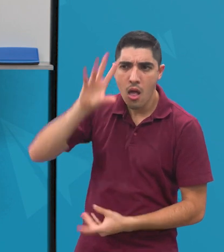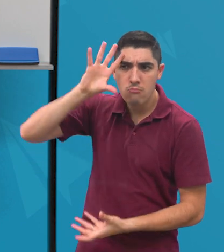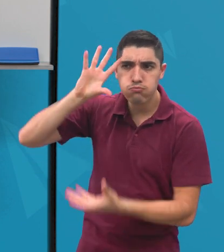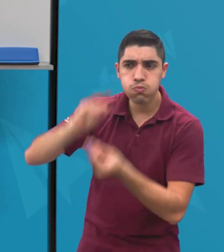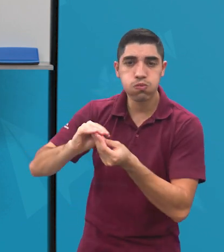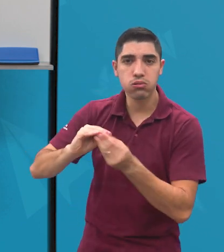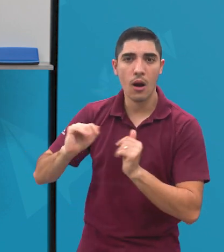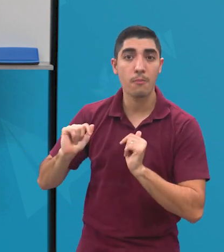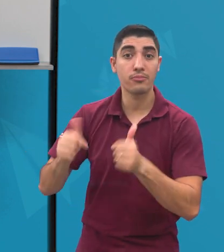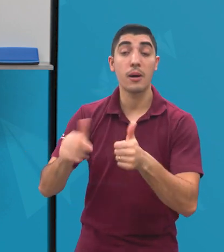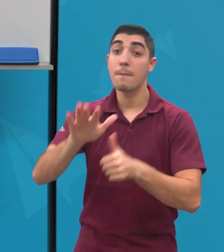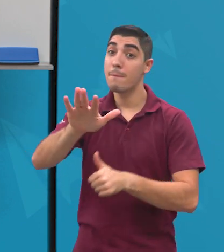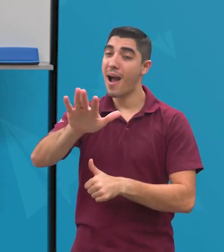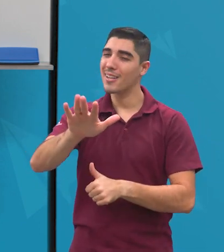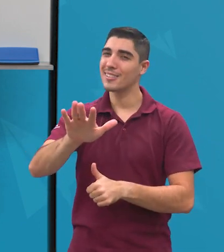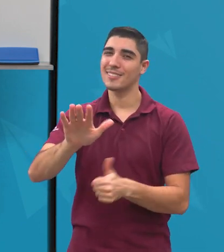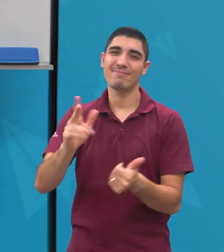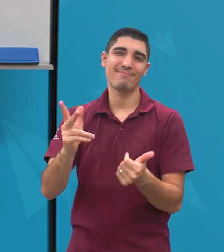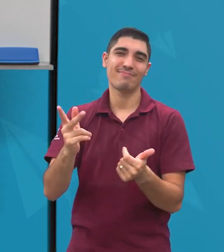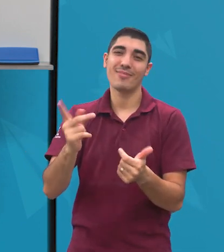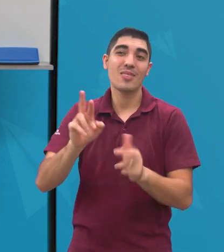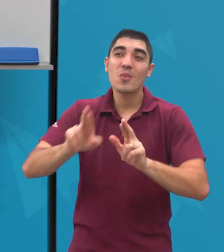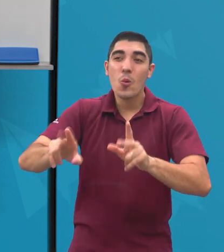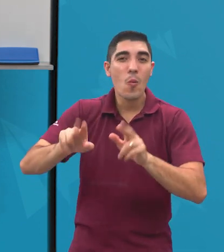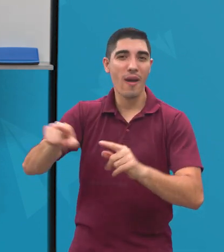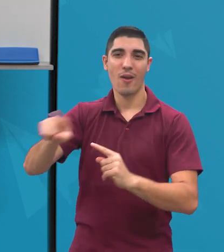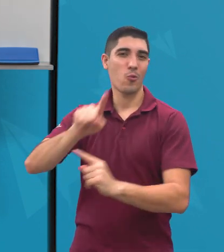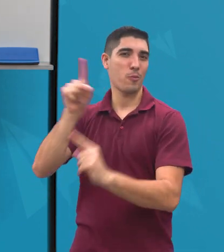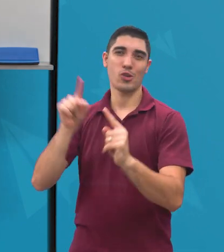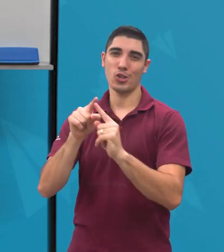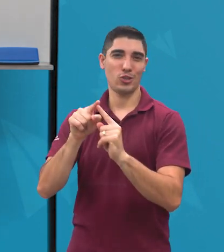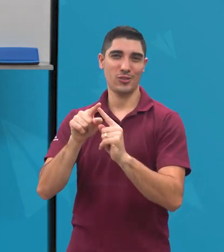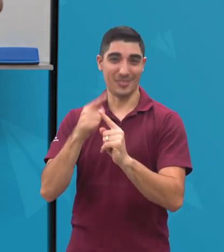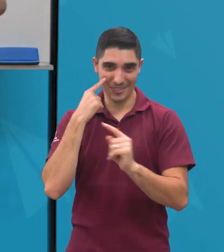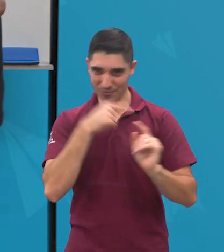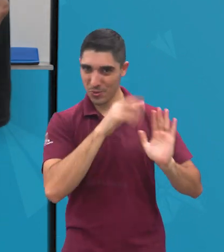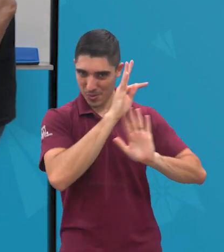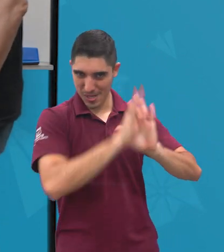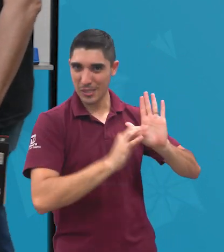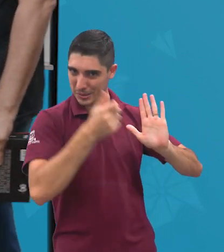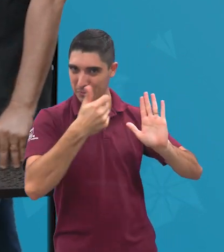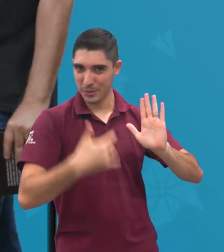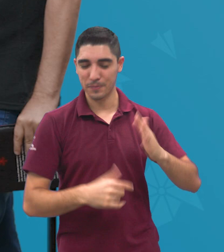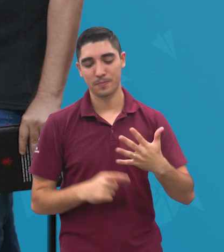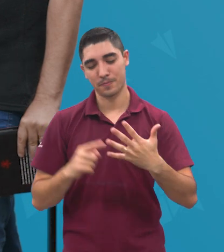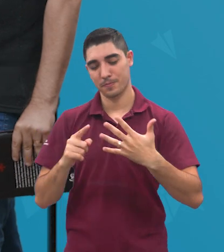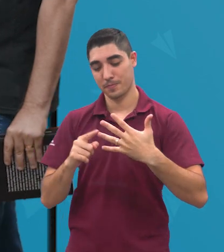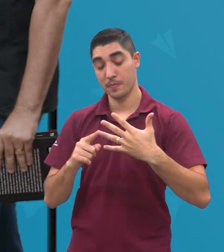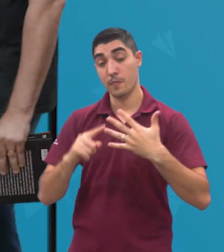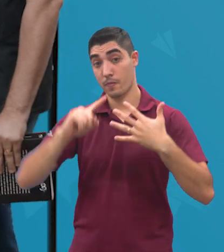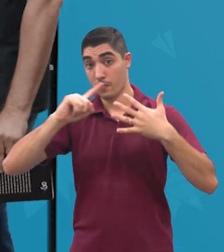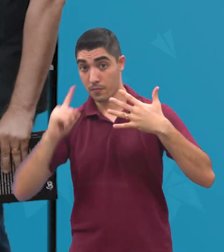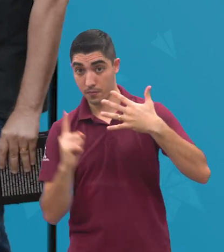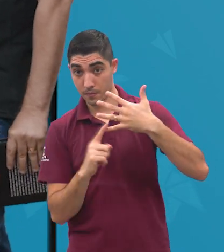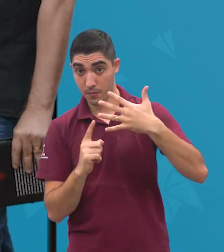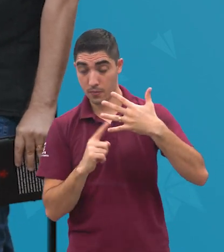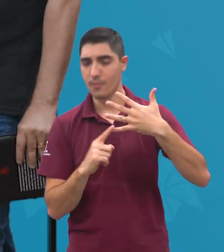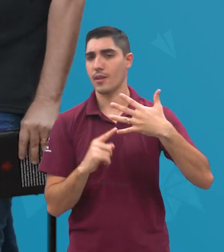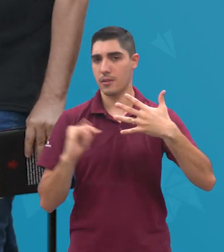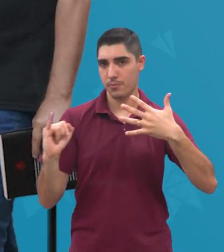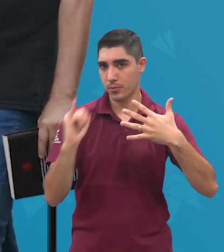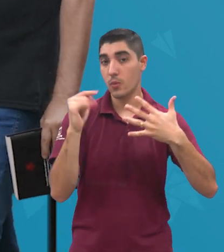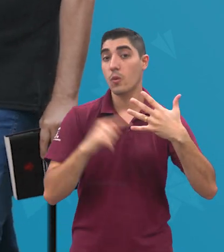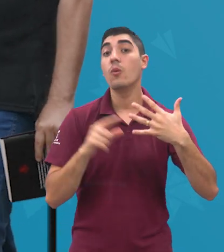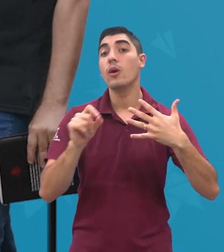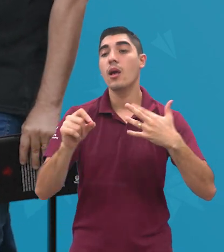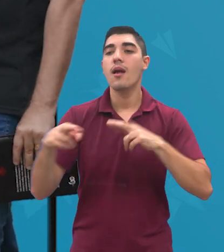essas conclusões são equivocadas, como a gente pode ver pela leitura. Um quinto elemento importante são